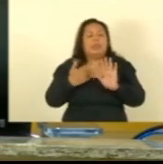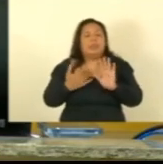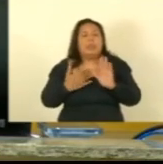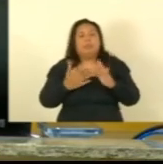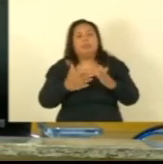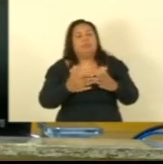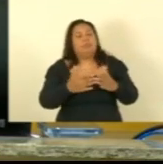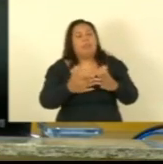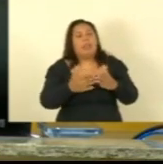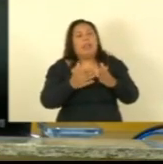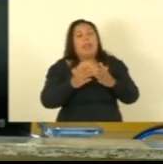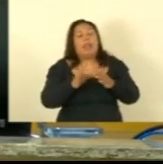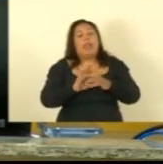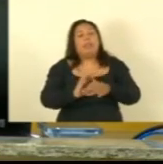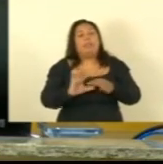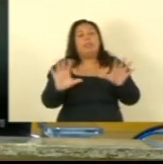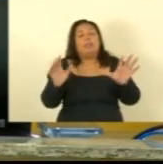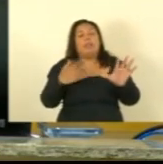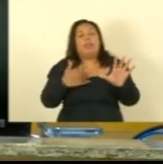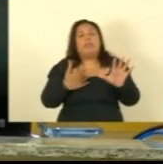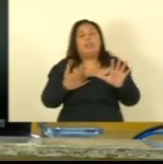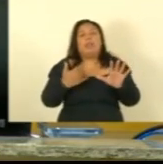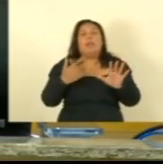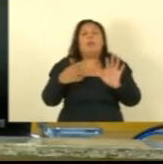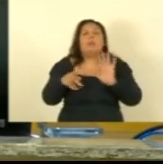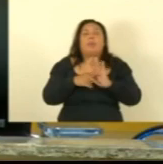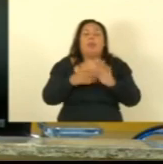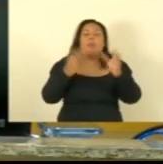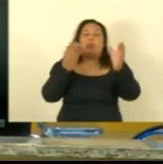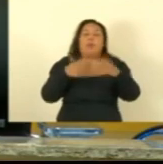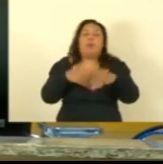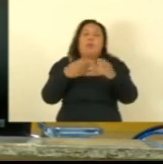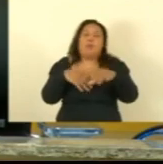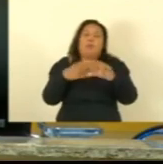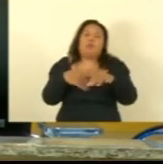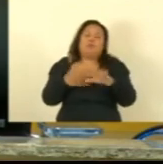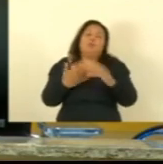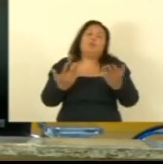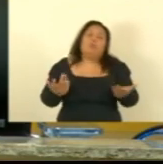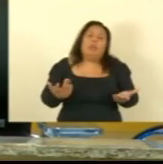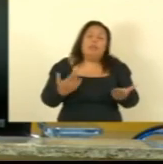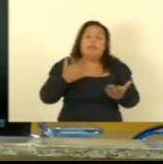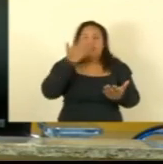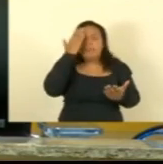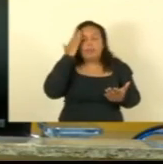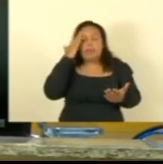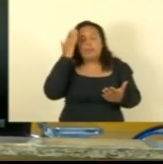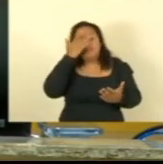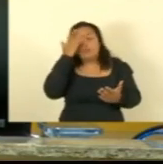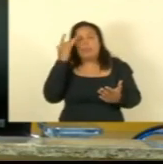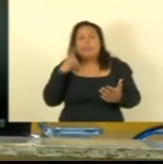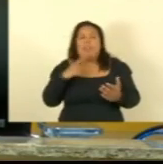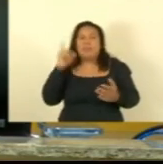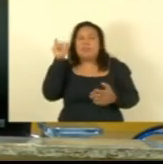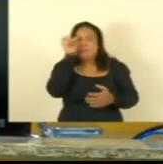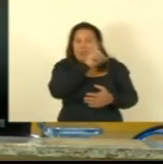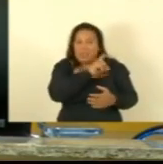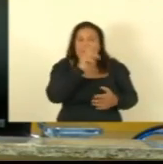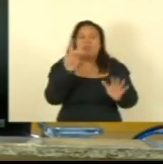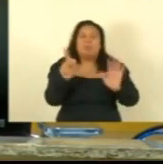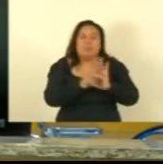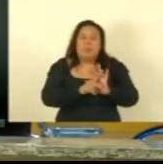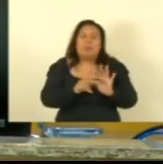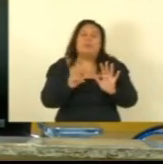de taxas deficientes no caso de inscrição em concurso público. Você vê que essas pessoas já têm uma dificuldade muito grande, né?